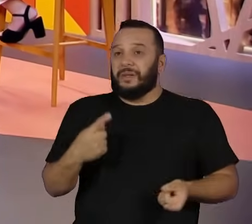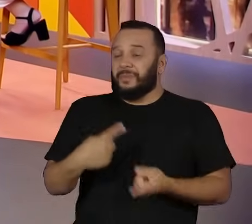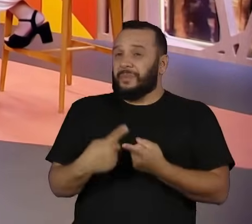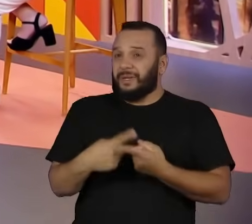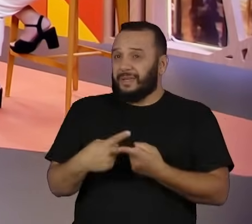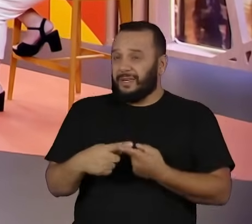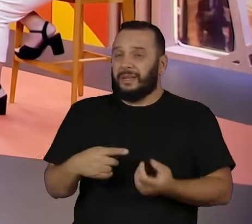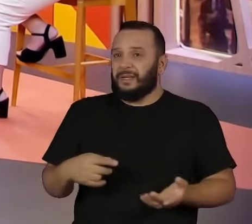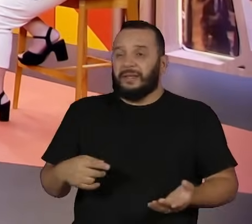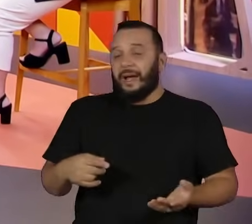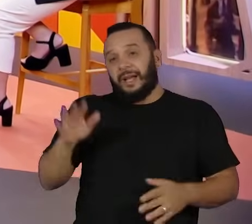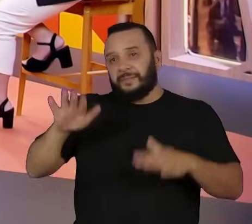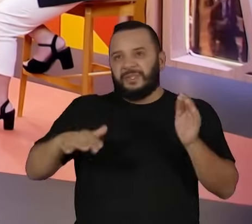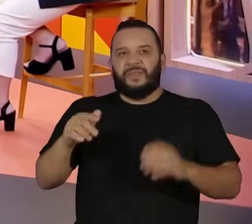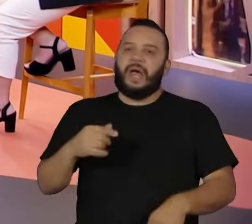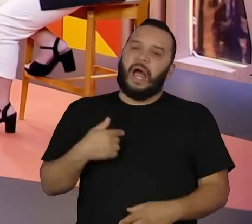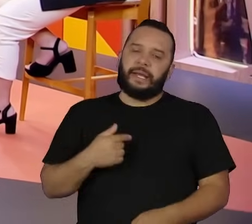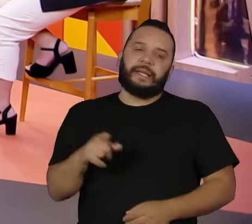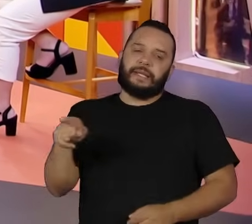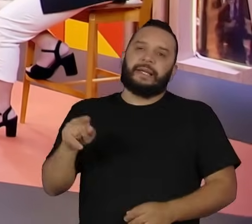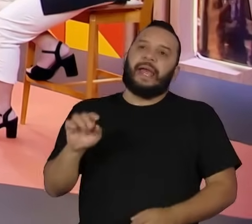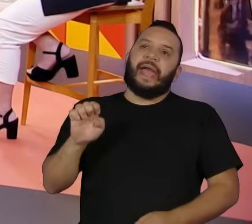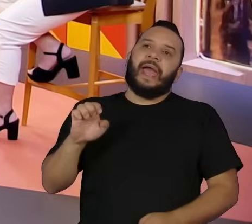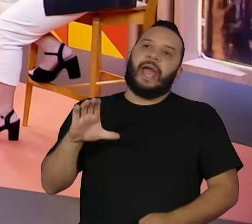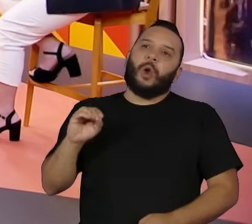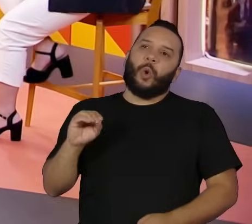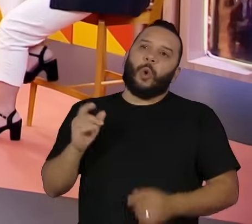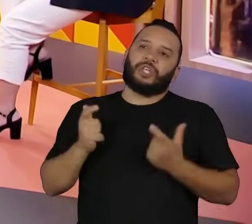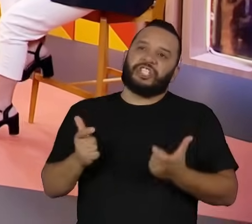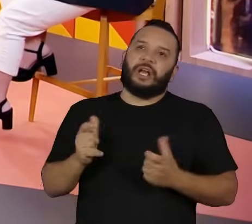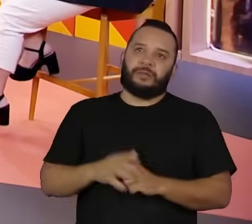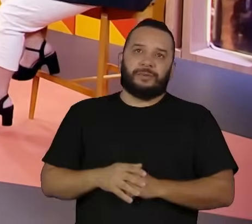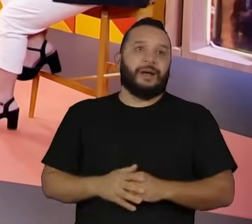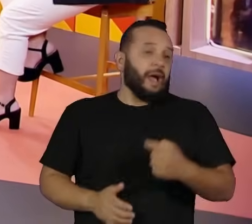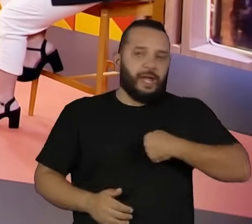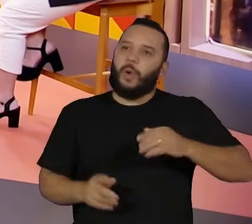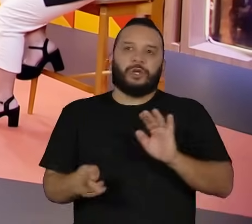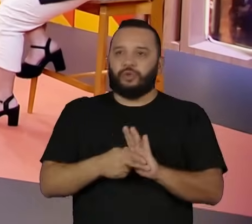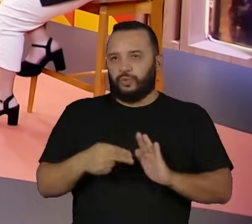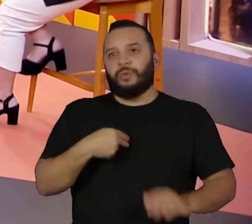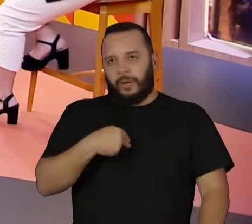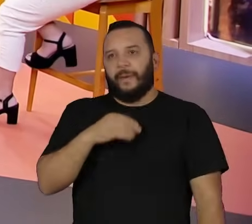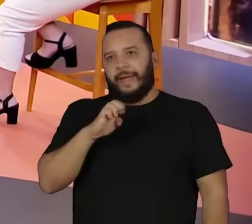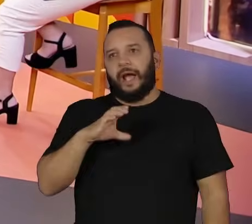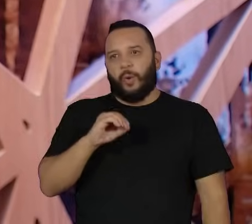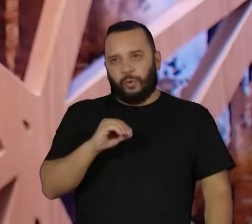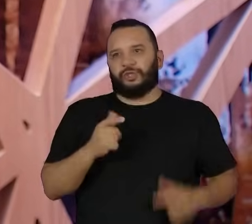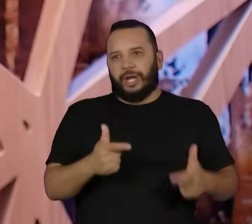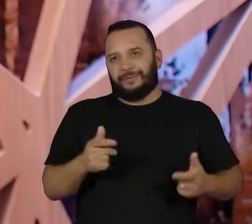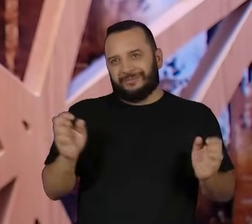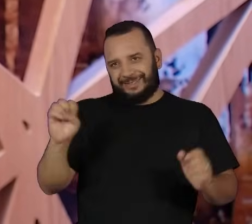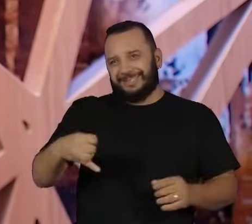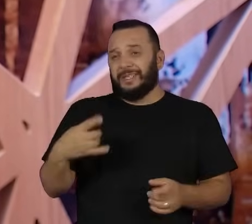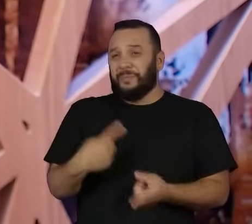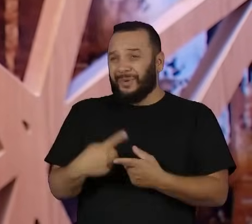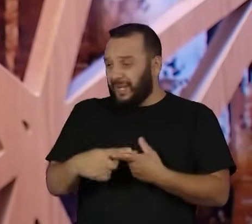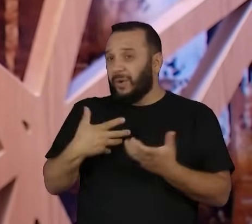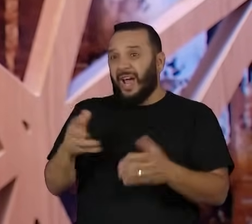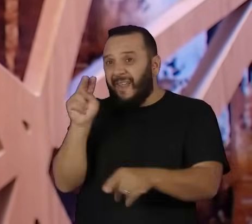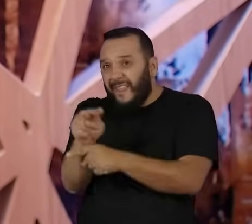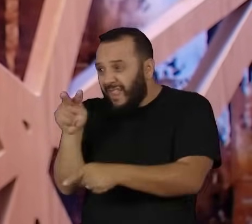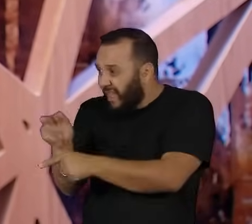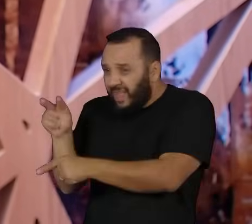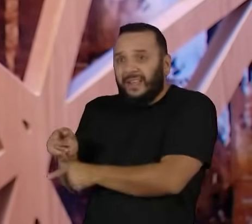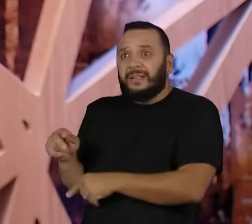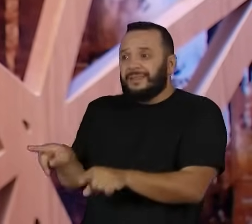ecochato. Porque cada vez mais a gente está olhando... Eu sou uma ecochata, com orgulho. Porque a gente está olhando para as